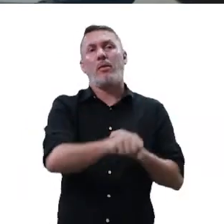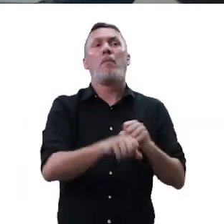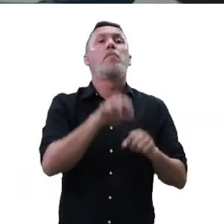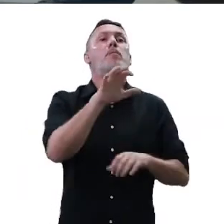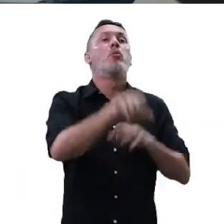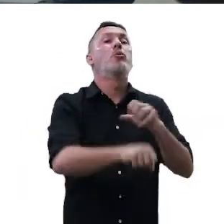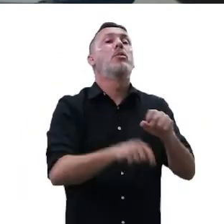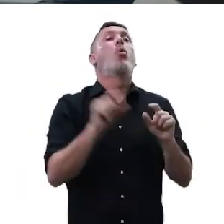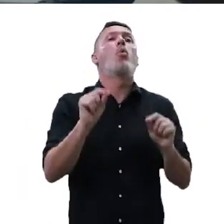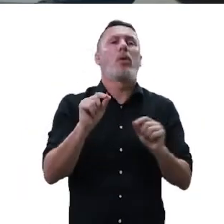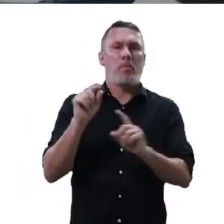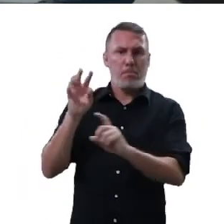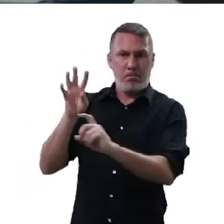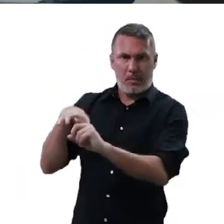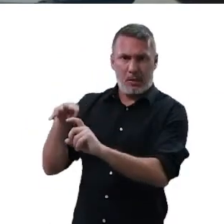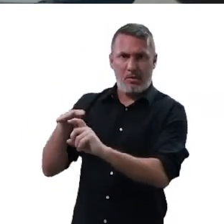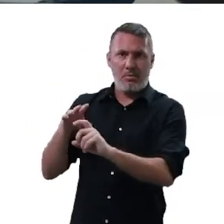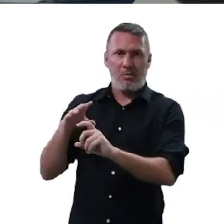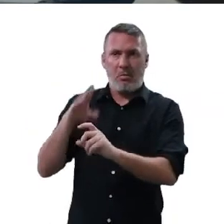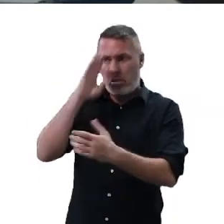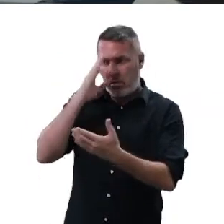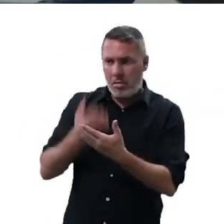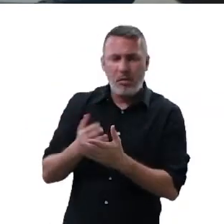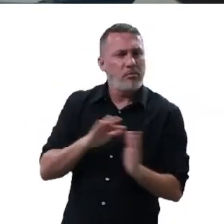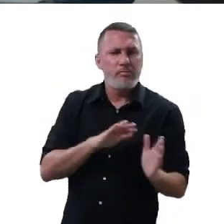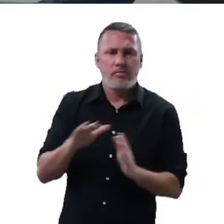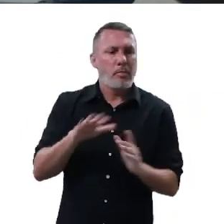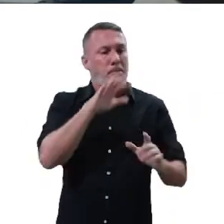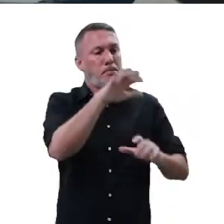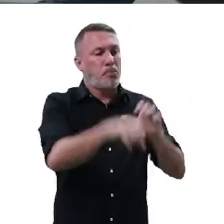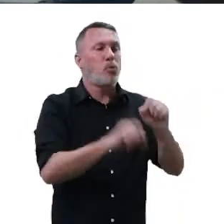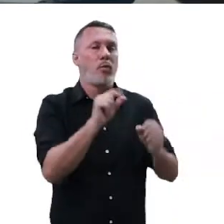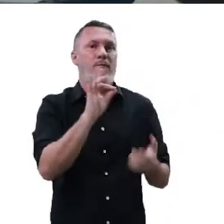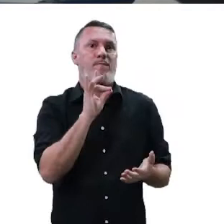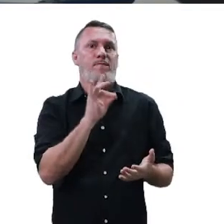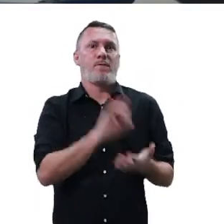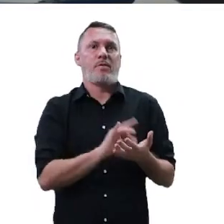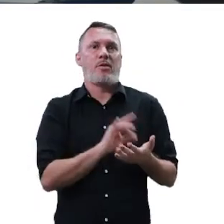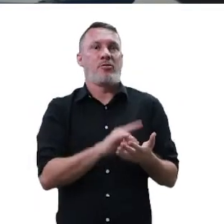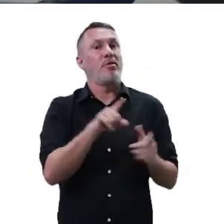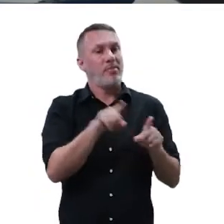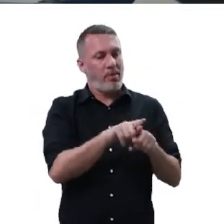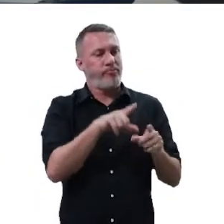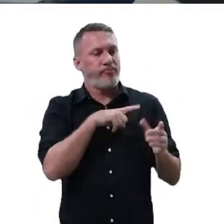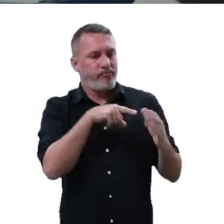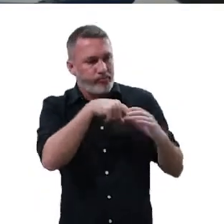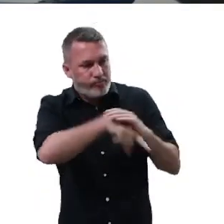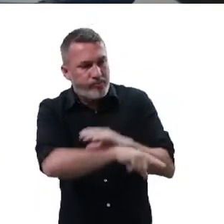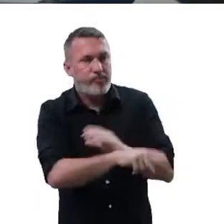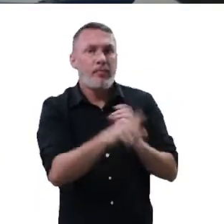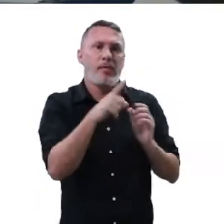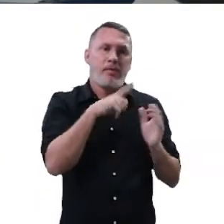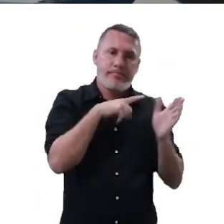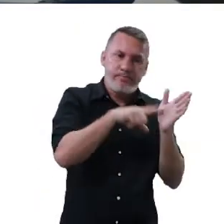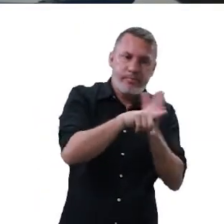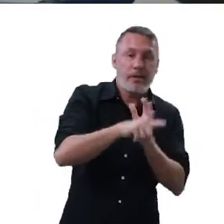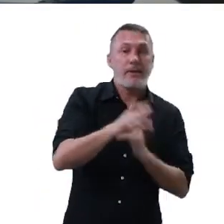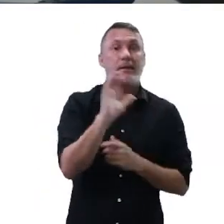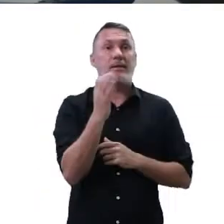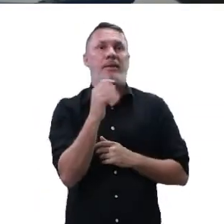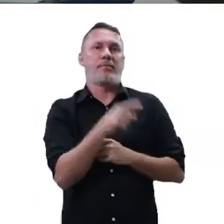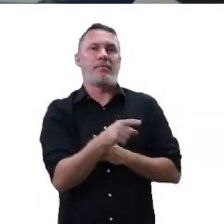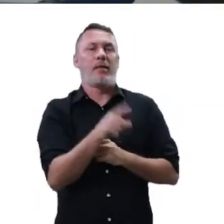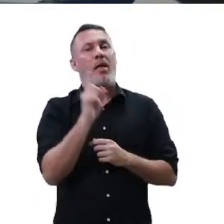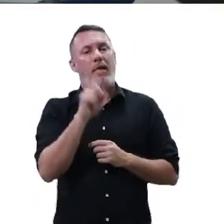né? E baseado aonde? Na verdade, digamos aí, entre aspas, também científica.